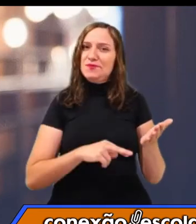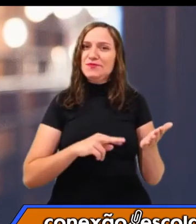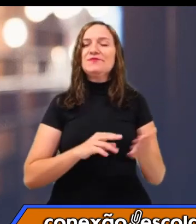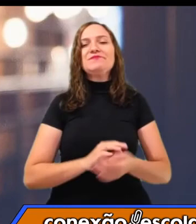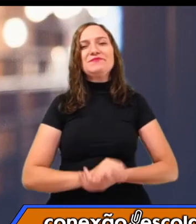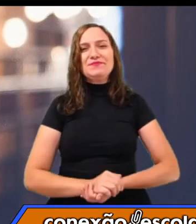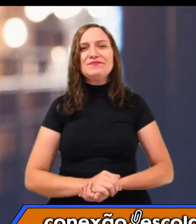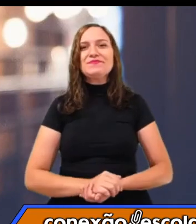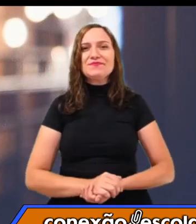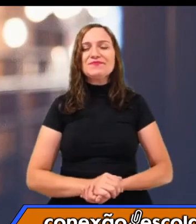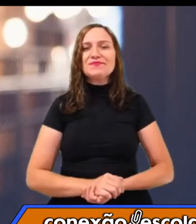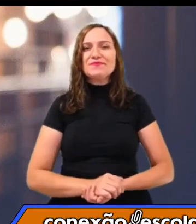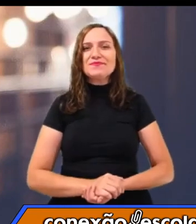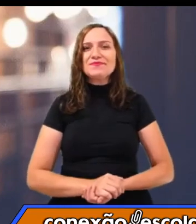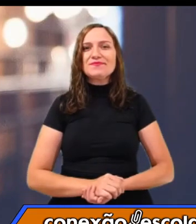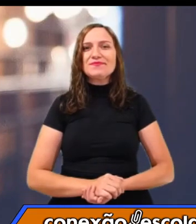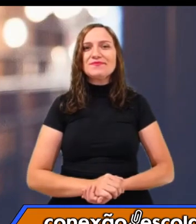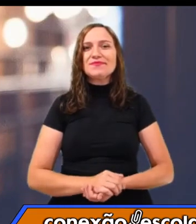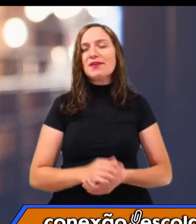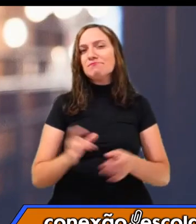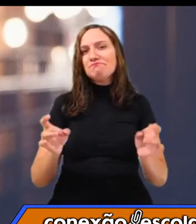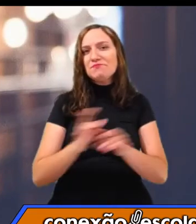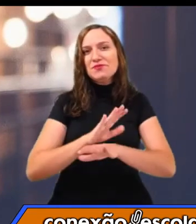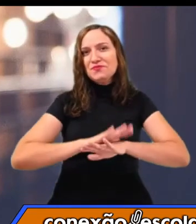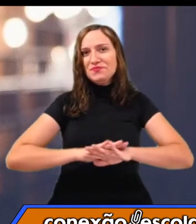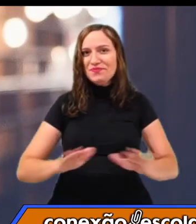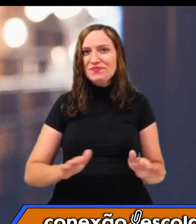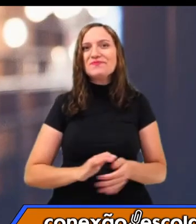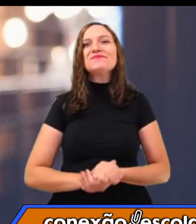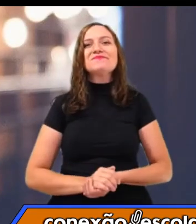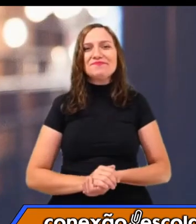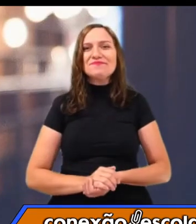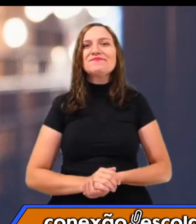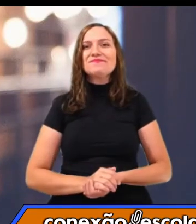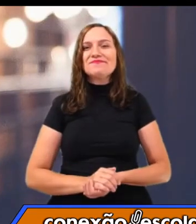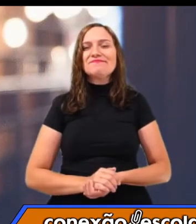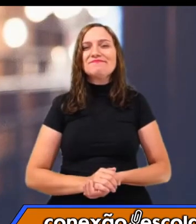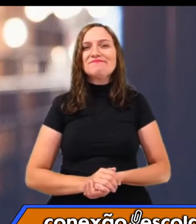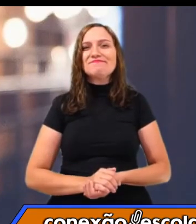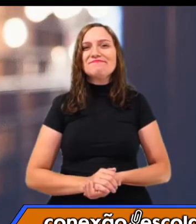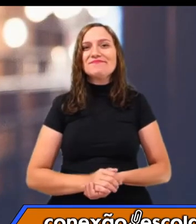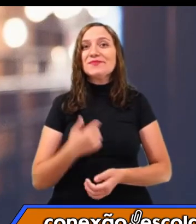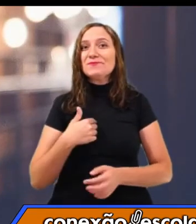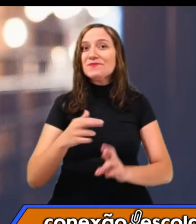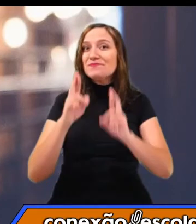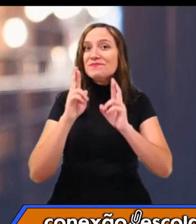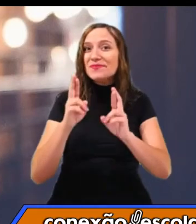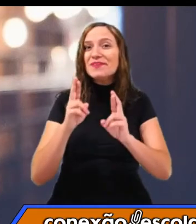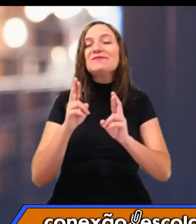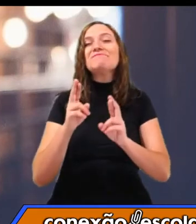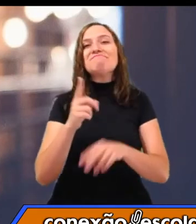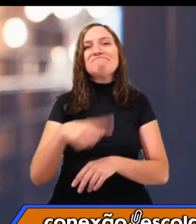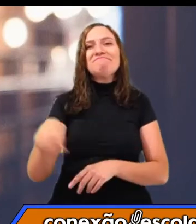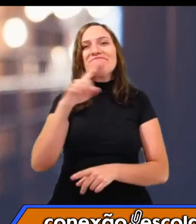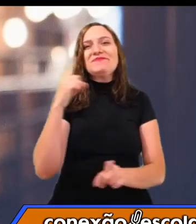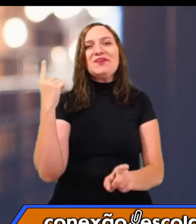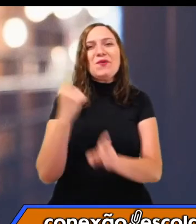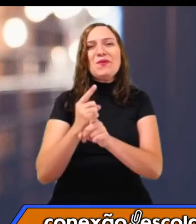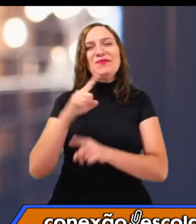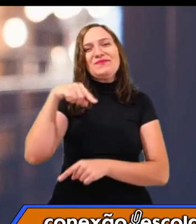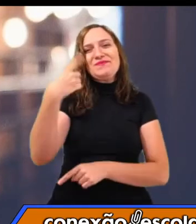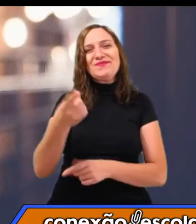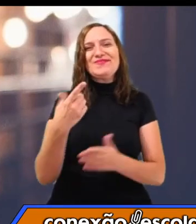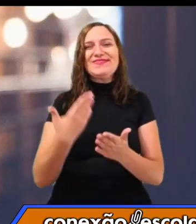essa questão, né? A gente fica por aqui, né? Eu espero vocês para a próxima